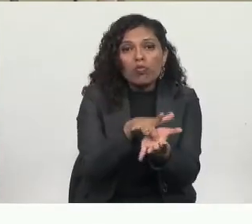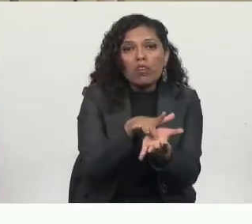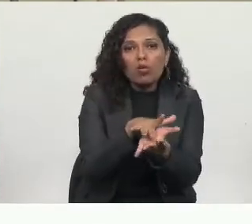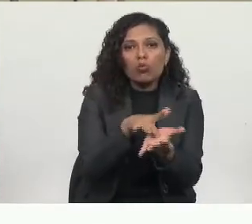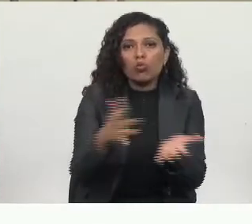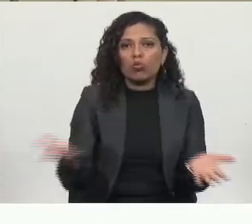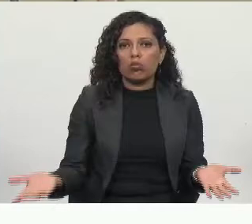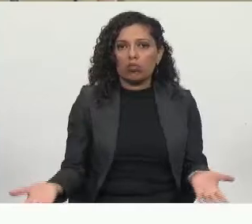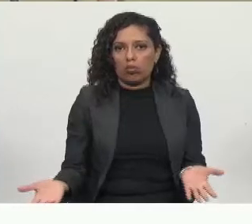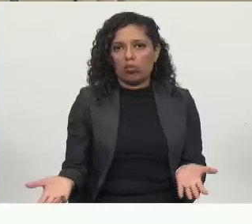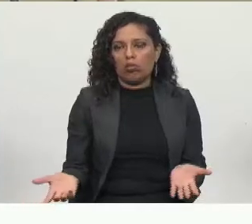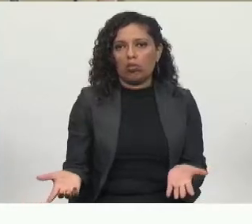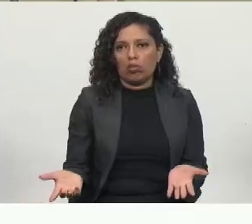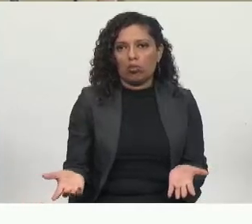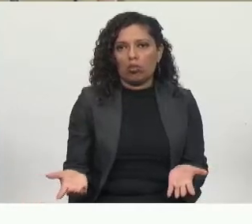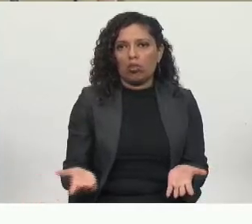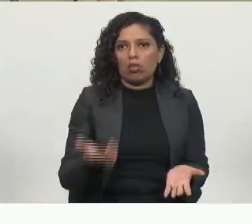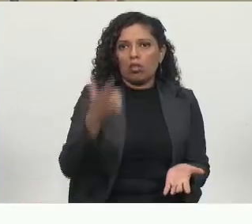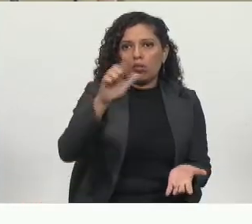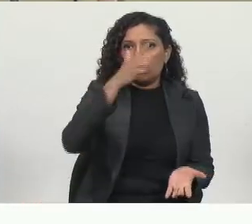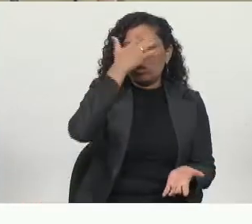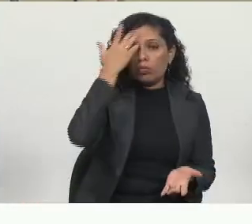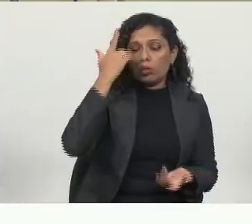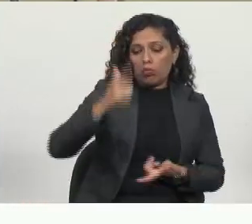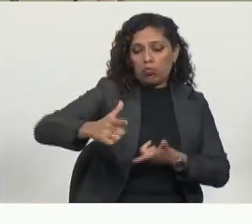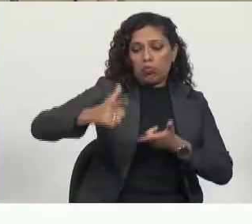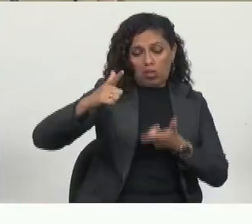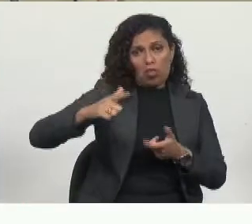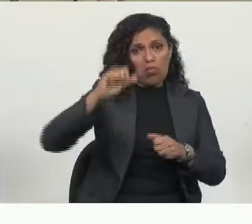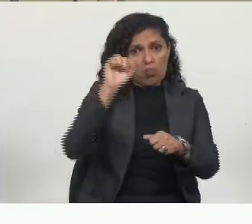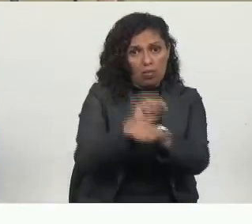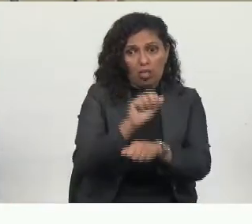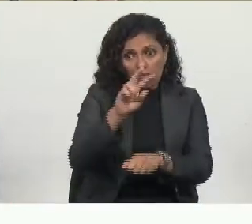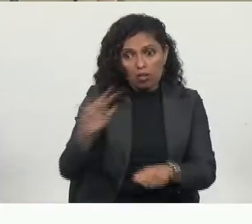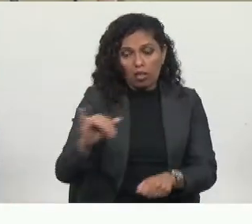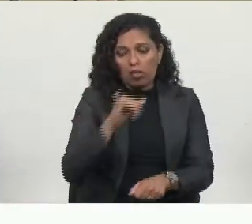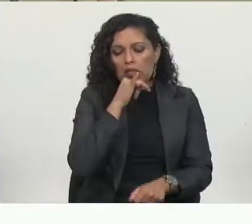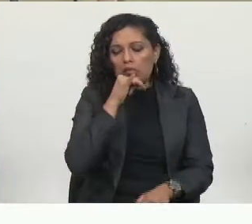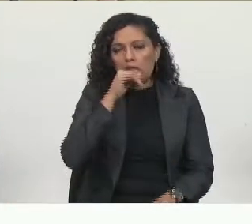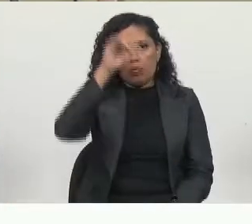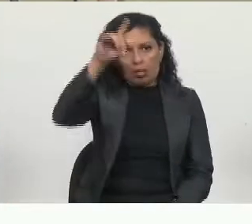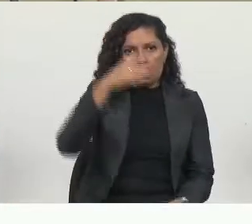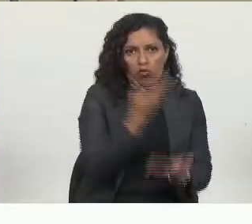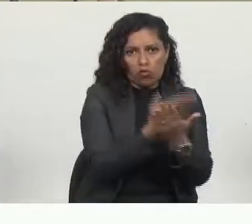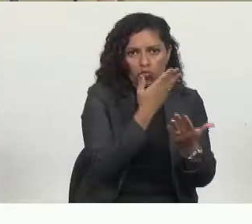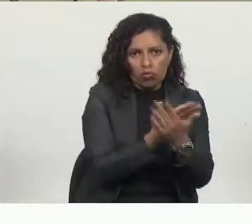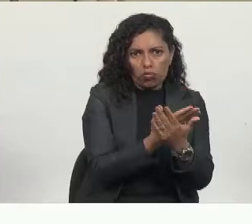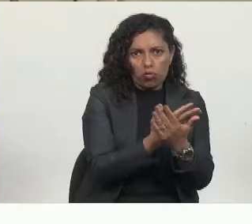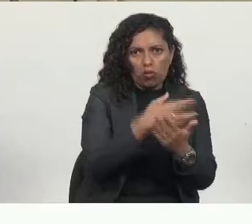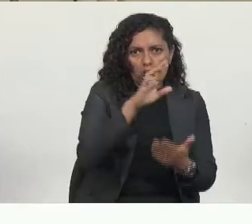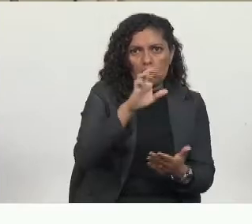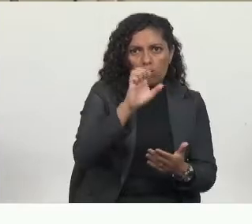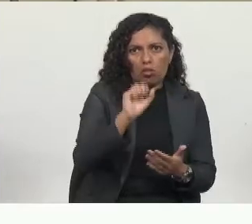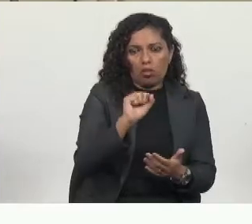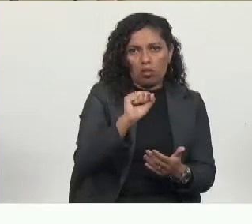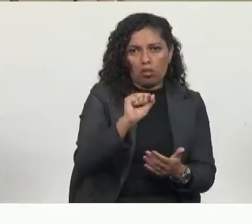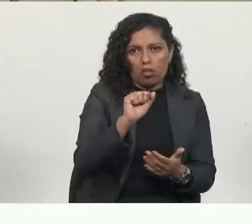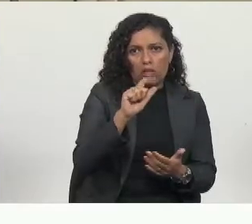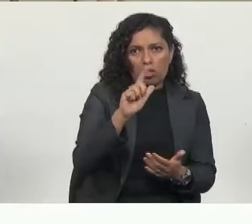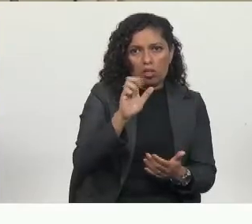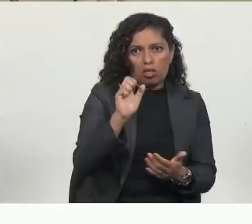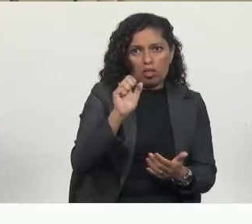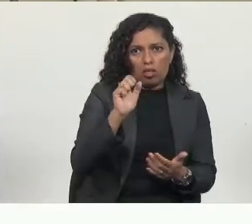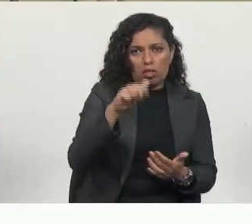É uma outra pessoa armada que vai freá-lo. Em Realengo, naquele massacre, se aquele policial não tivesse